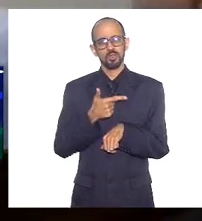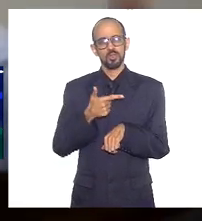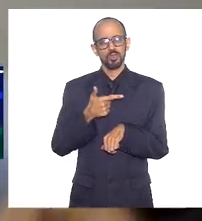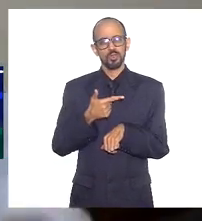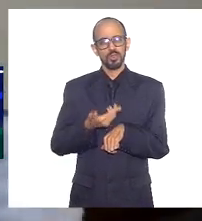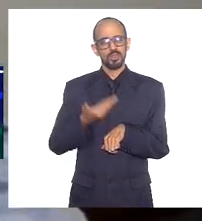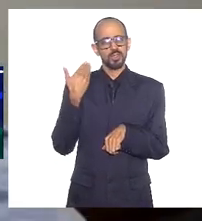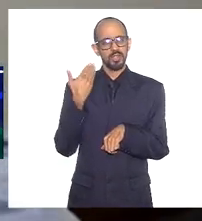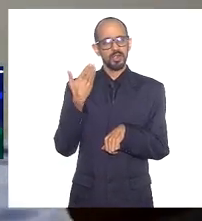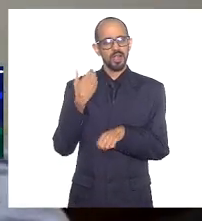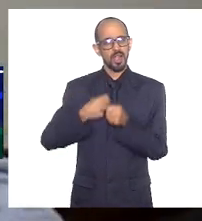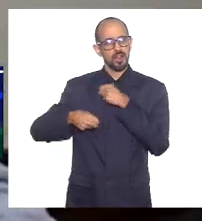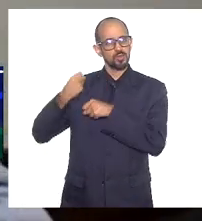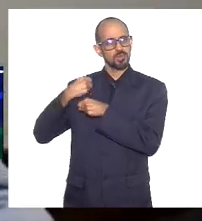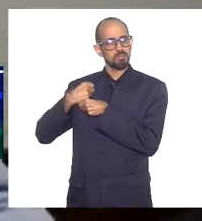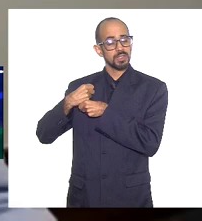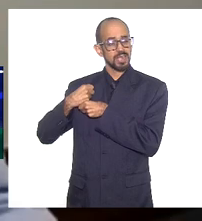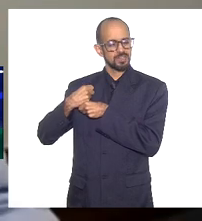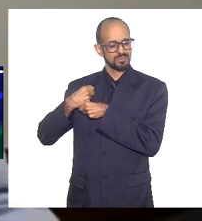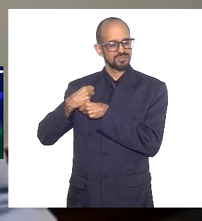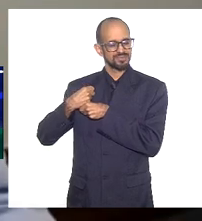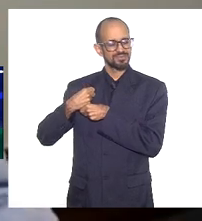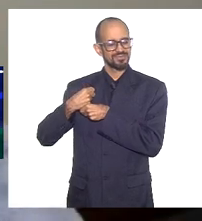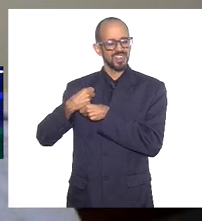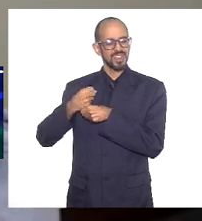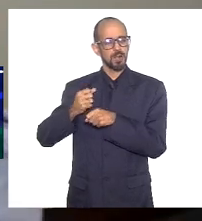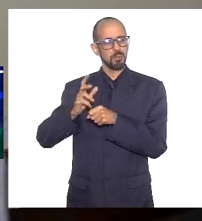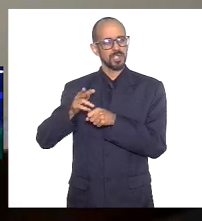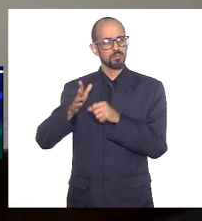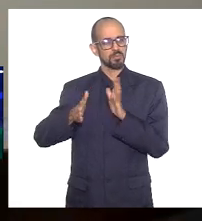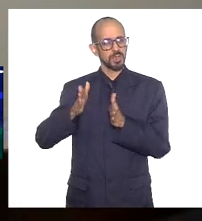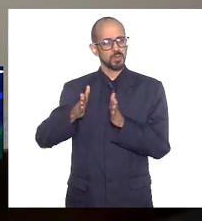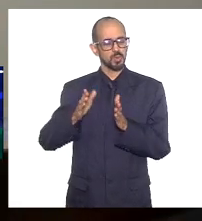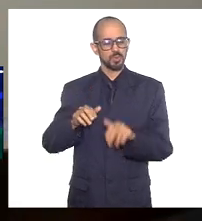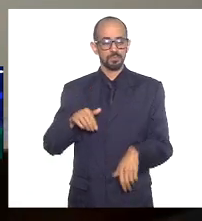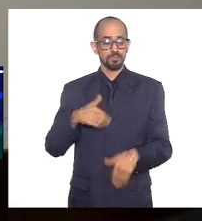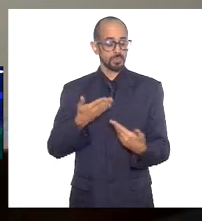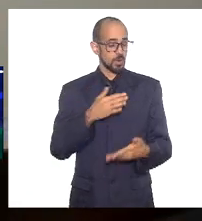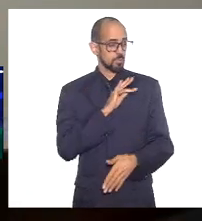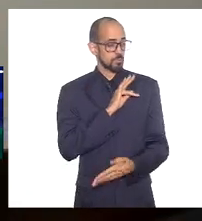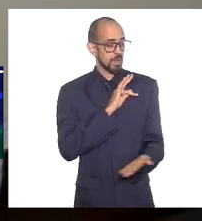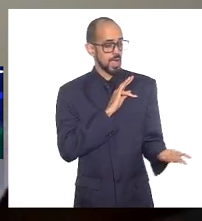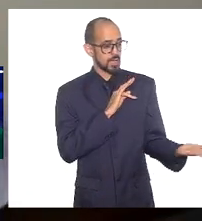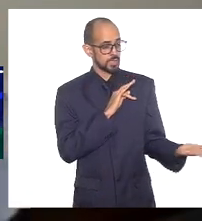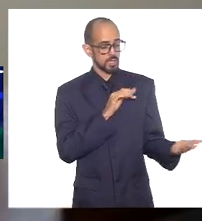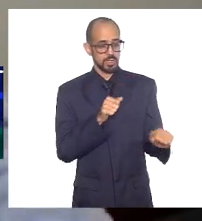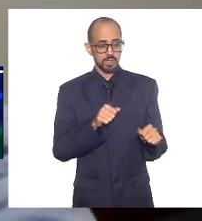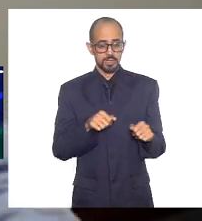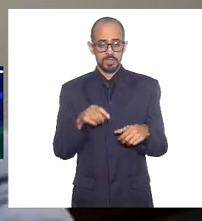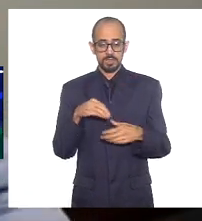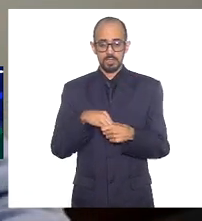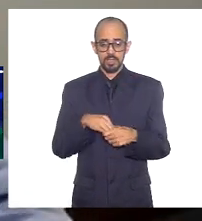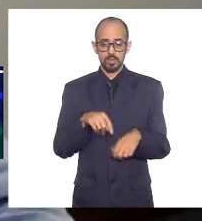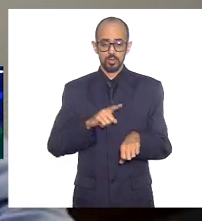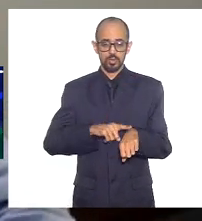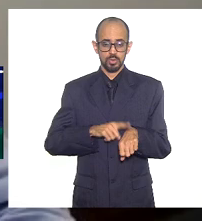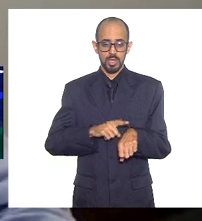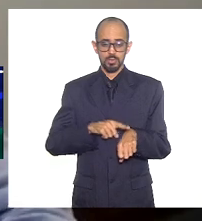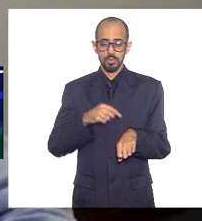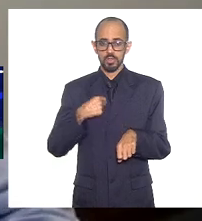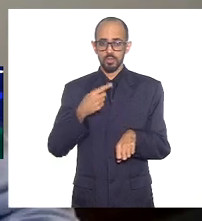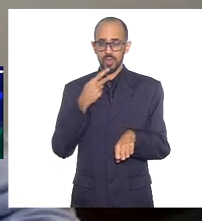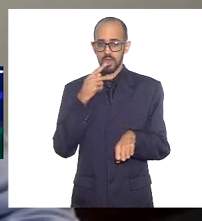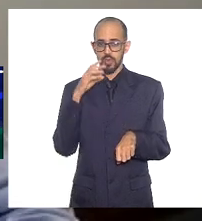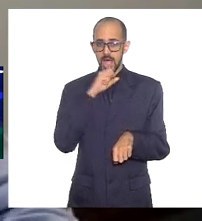2020 isso é sintomático então queria mencionar esse ponto e deputada Marta Rocha ainda dentro do meu tempo eu estou aqui correndo mas eu queria